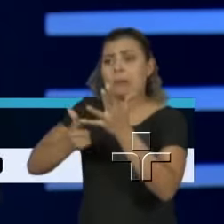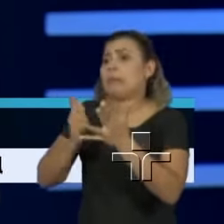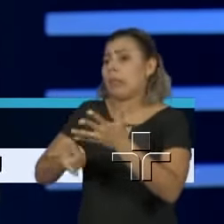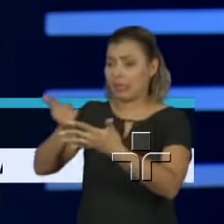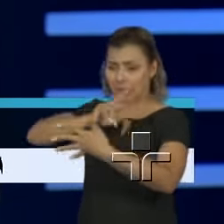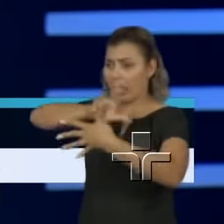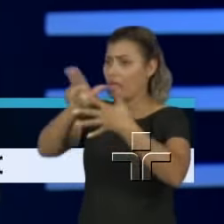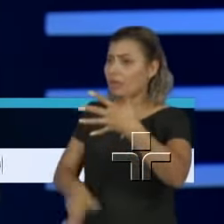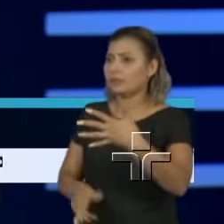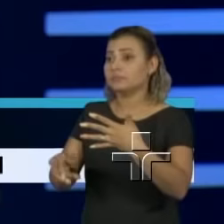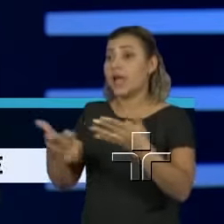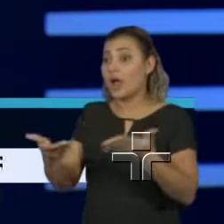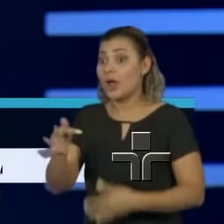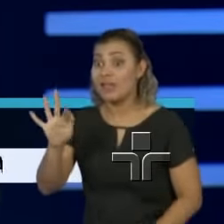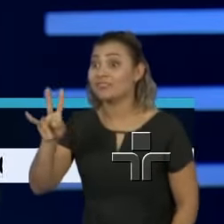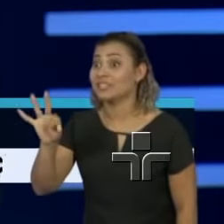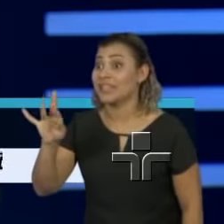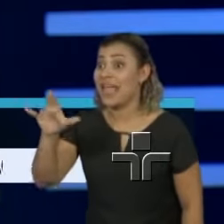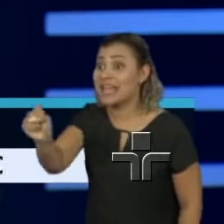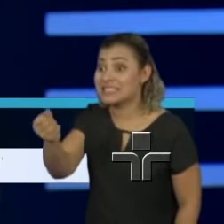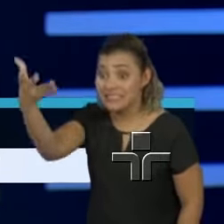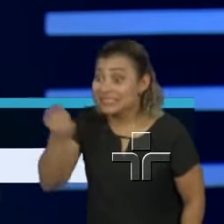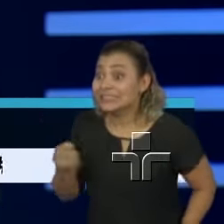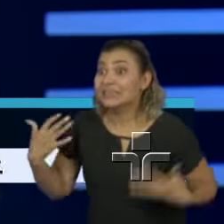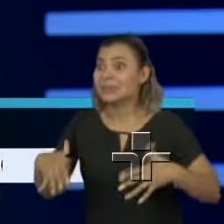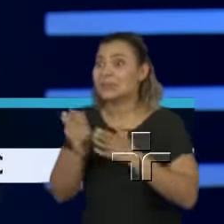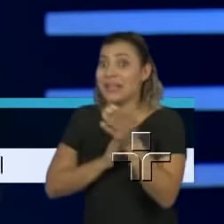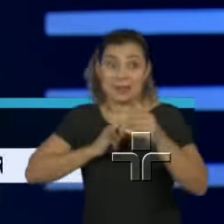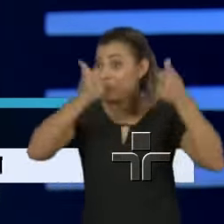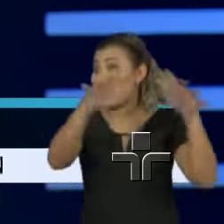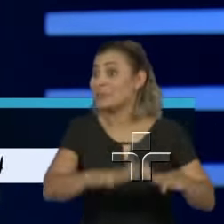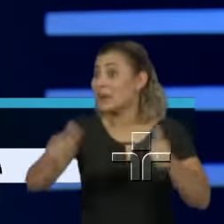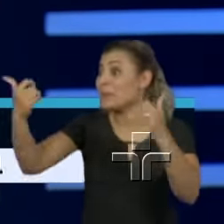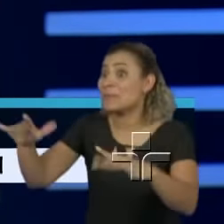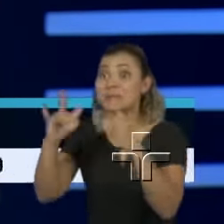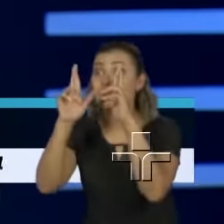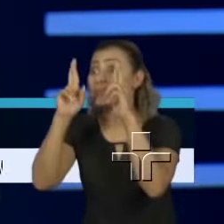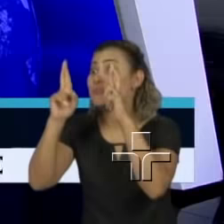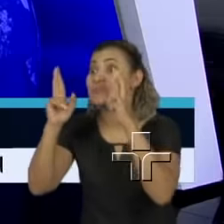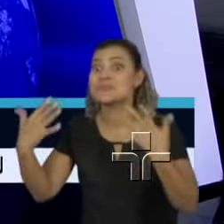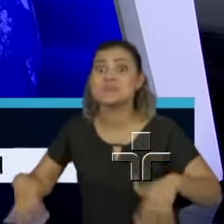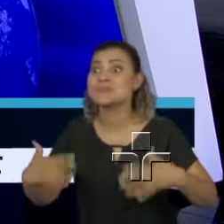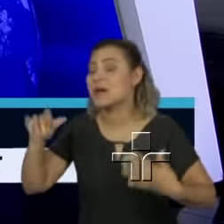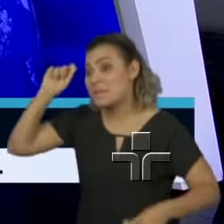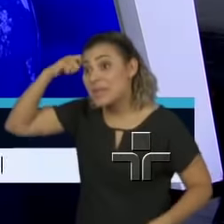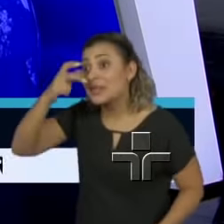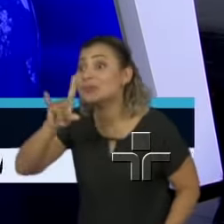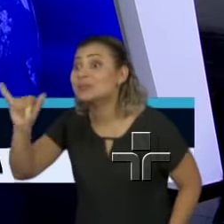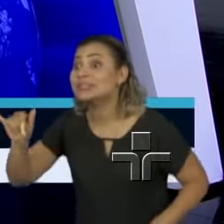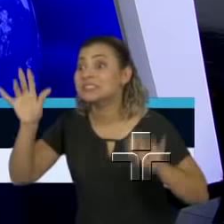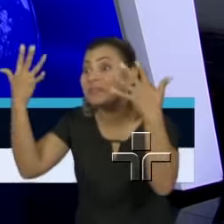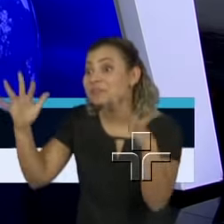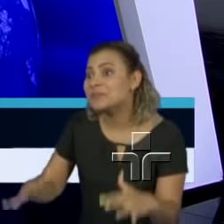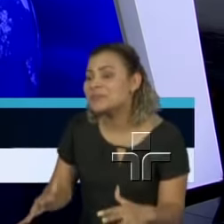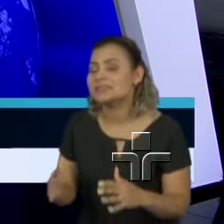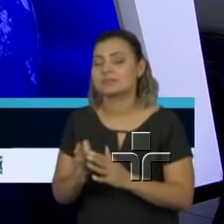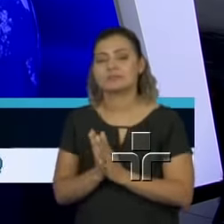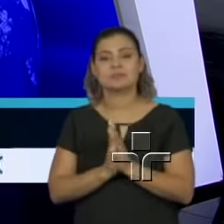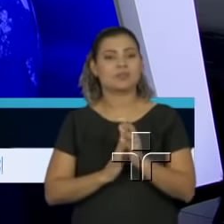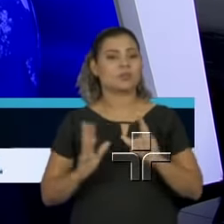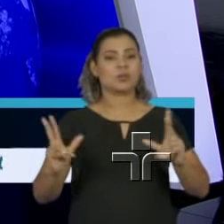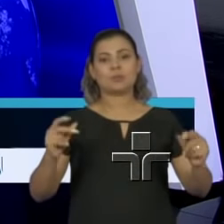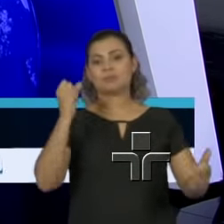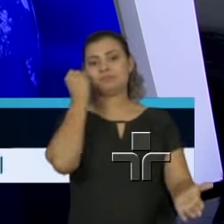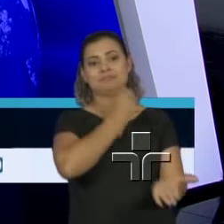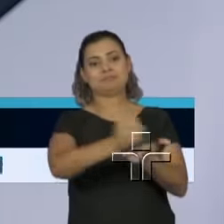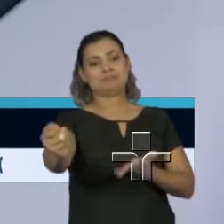repente libera o fundo de garantia, o pessoal diz que tem Black Friday, tem promoção, o pessoal quer mercado, já tem que quitar uma dívida antiga, né? É aquela